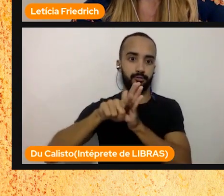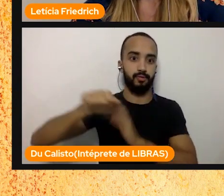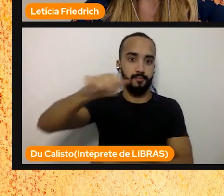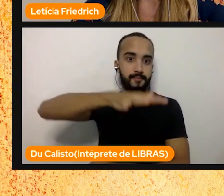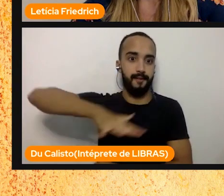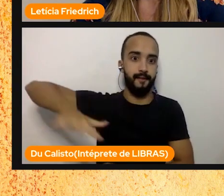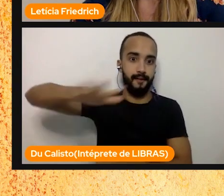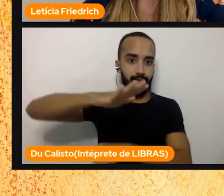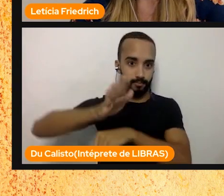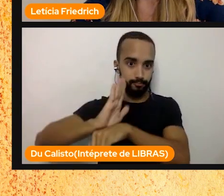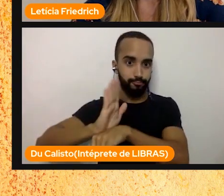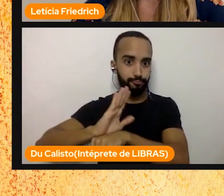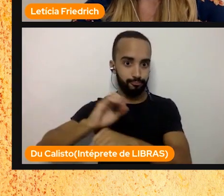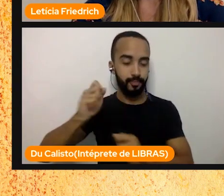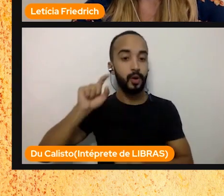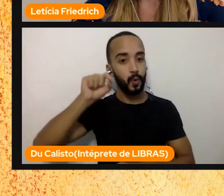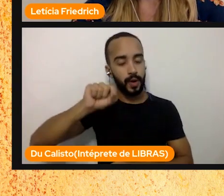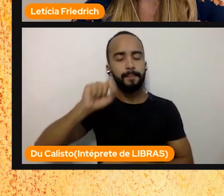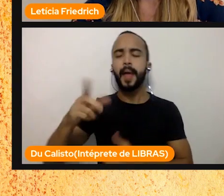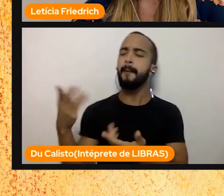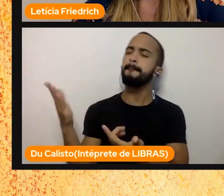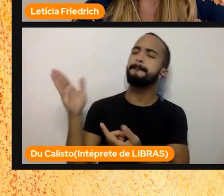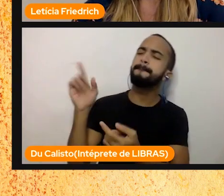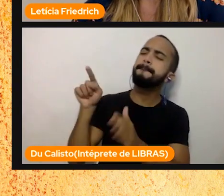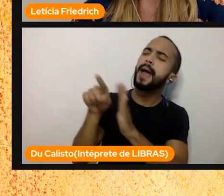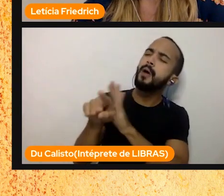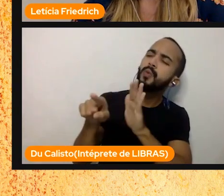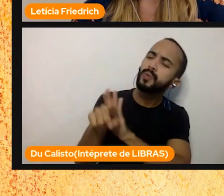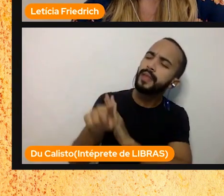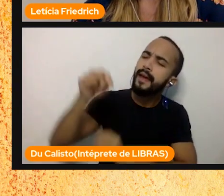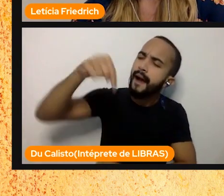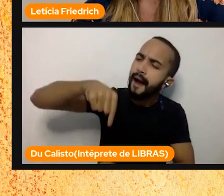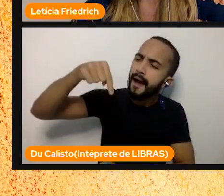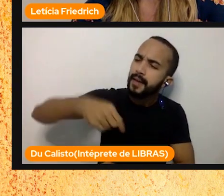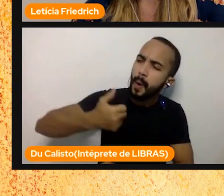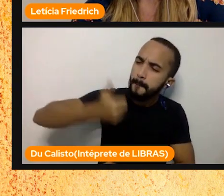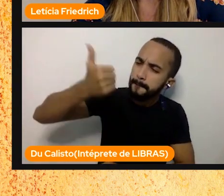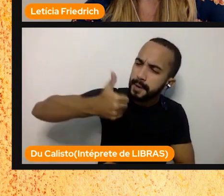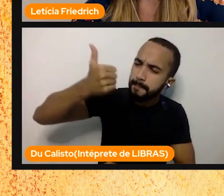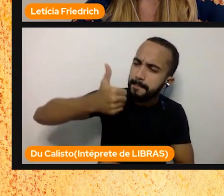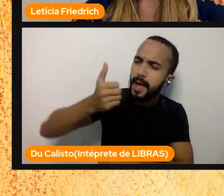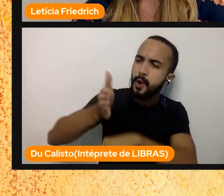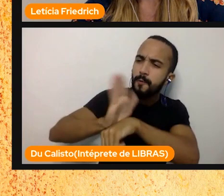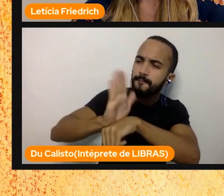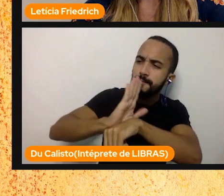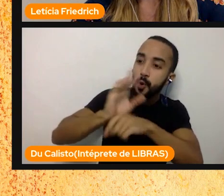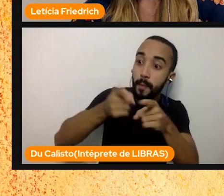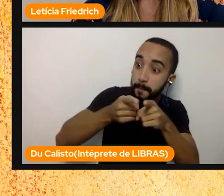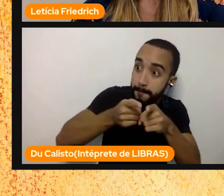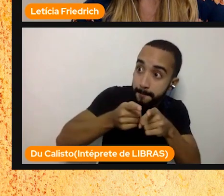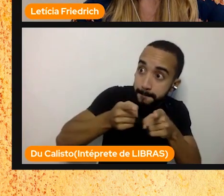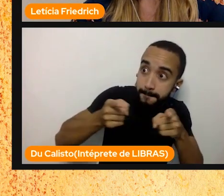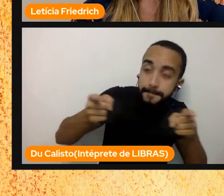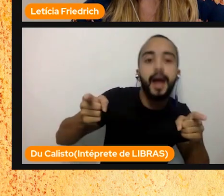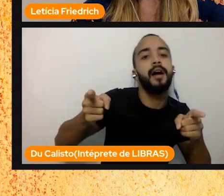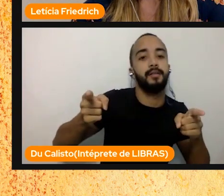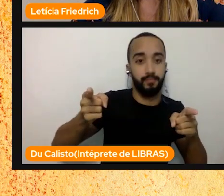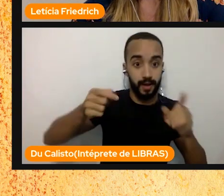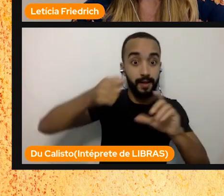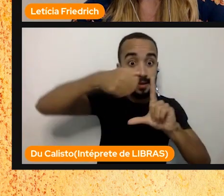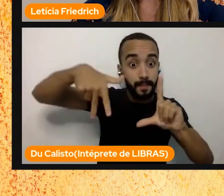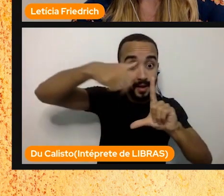esse é o primeiro longa de animação feito em Pernambuco, e ele confirmou que era, então, o Além da Lenda é o primeiro filme de animação